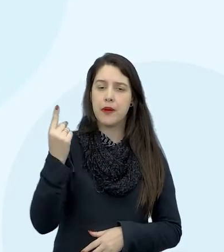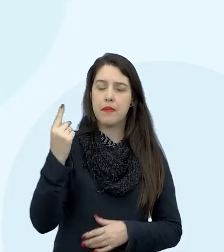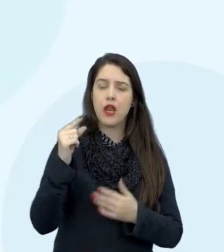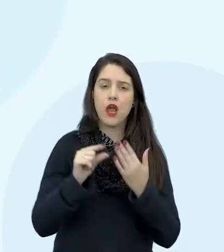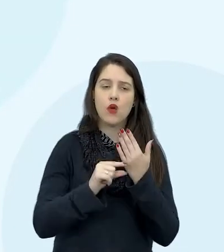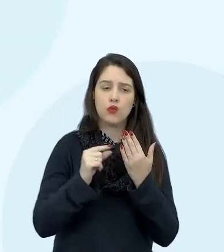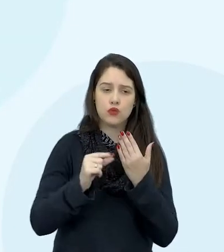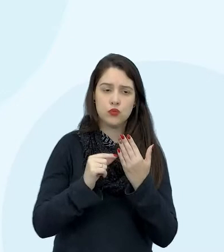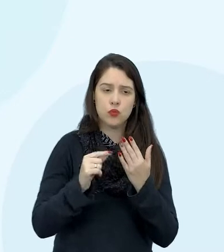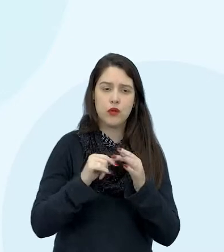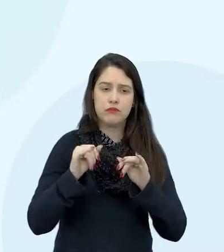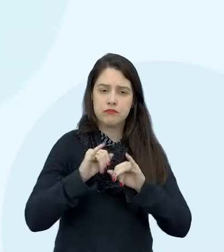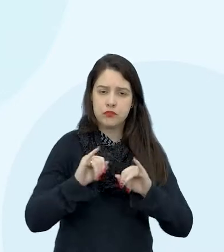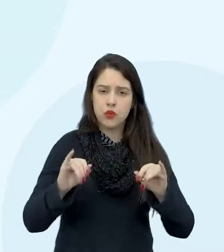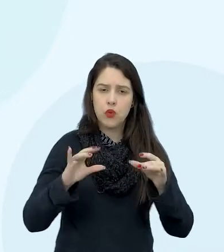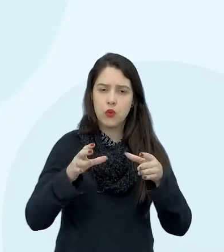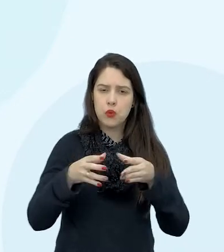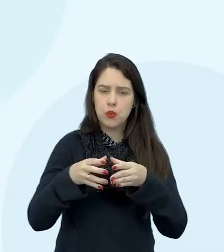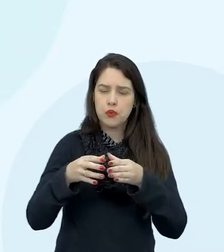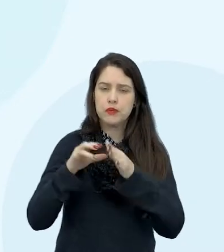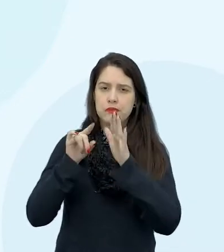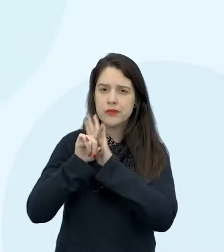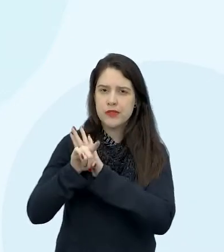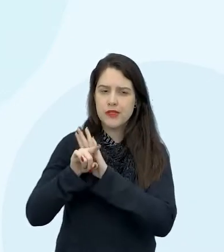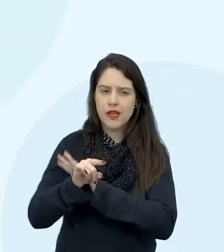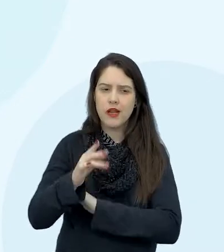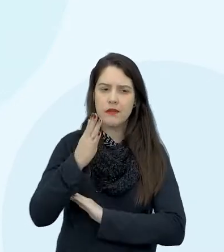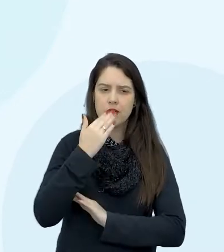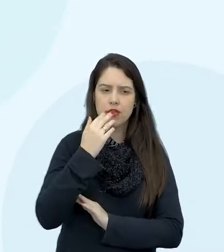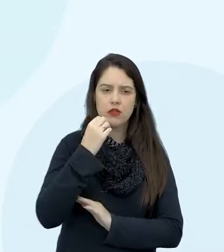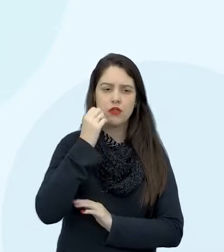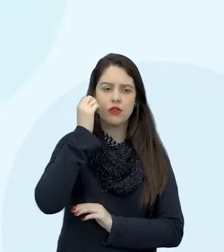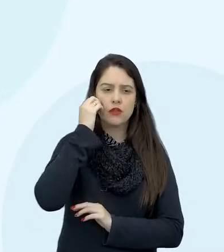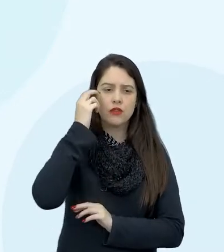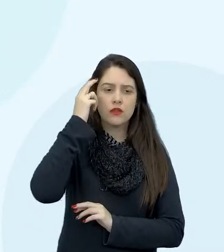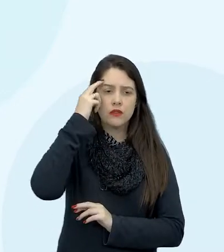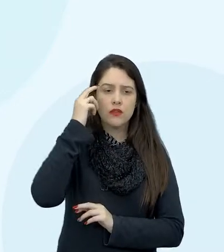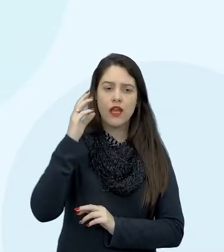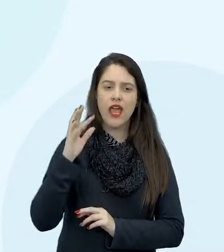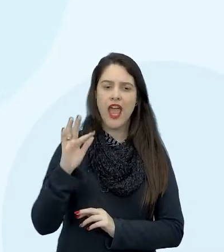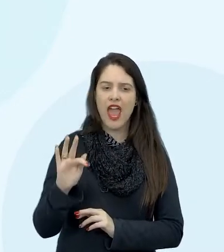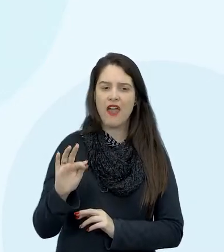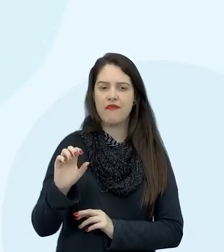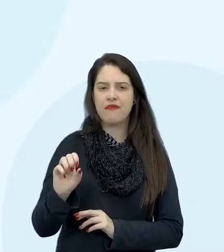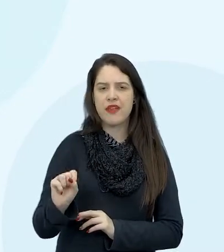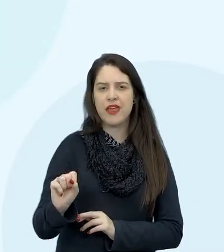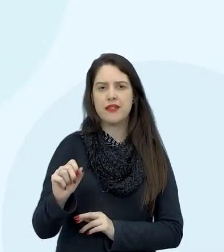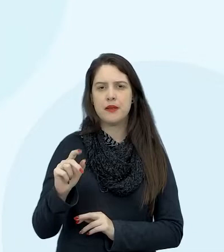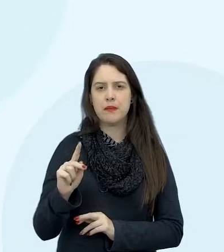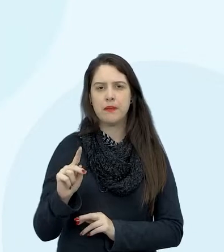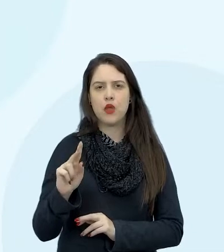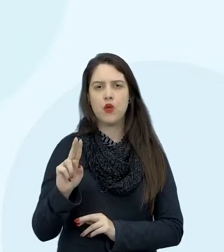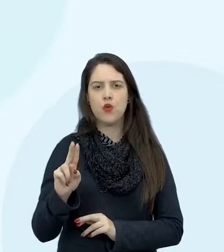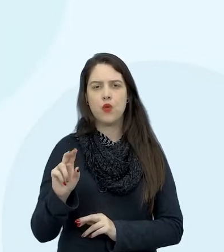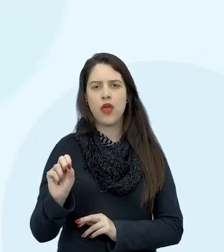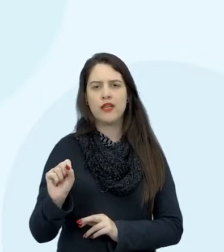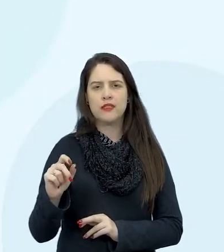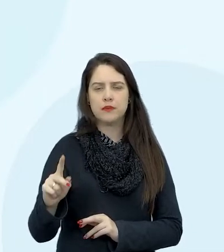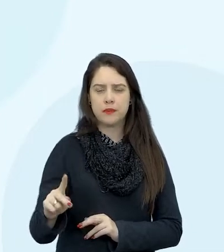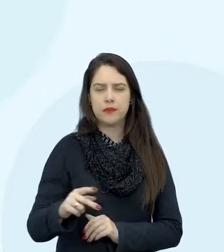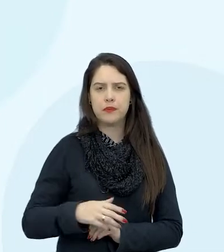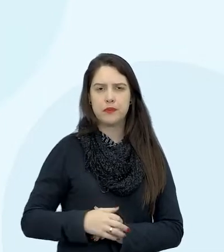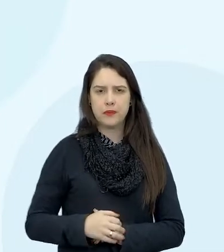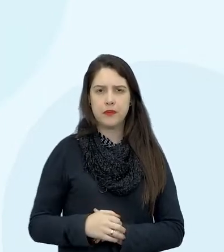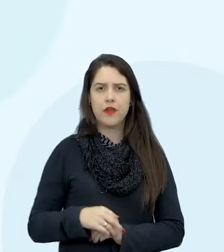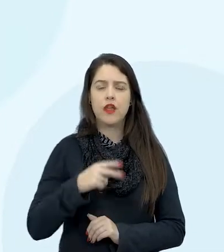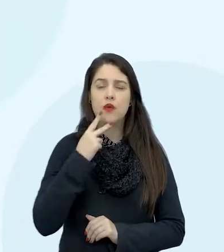artigo e coordenadora do grupo de pesquisa em alimentação e cultura da FSP USP, tá? Então,